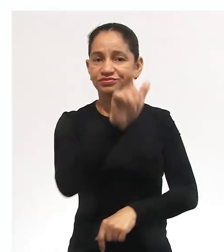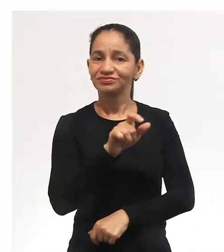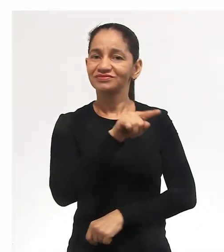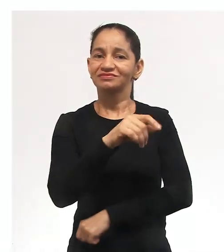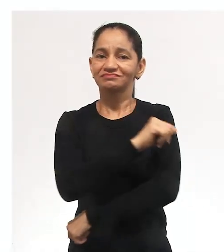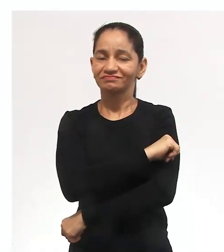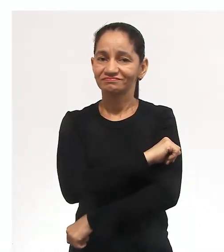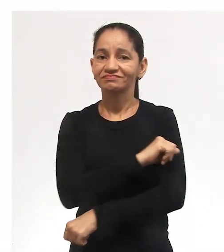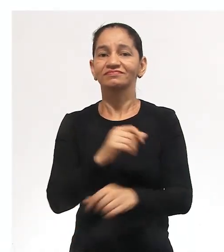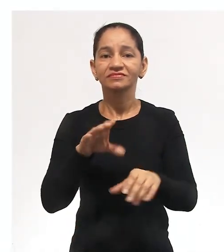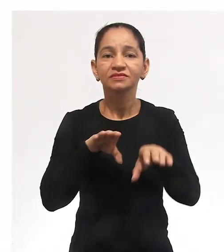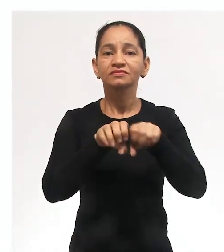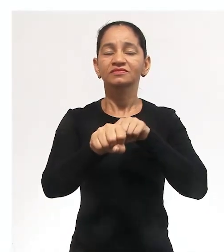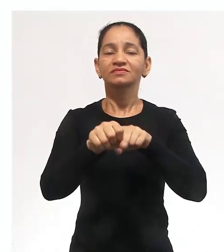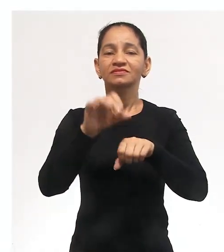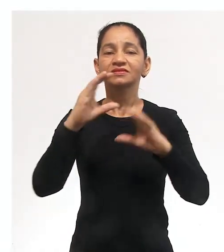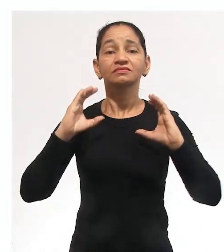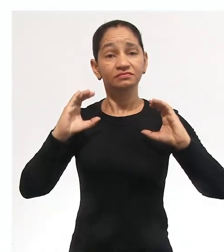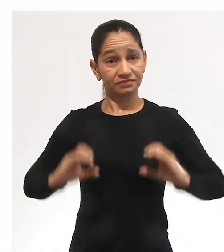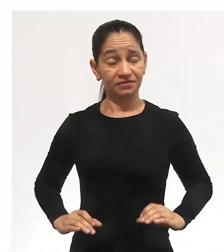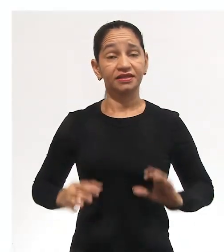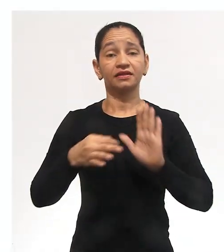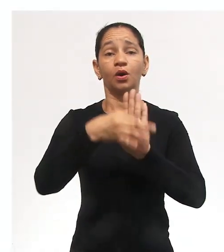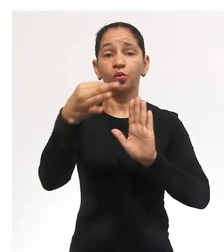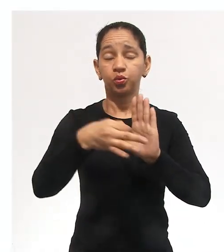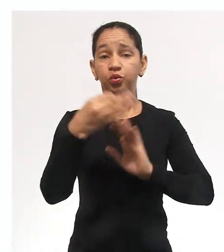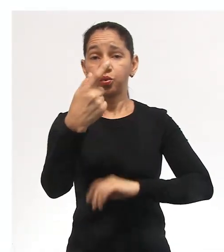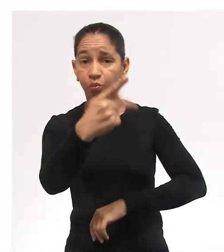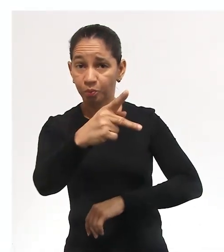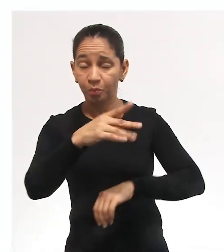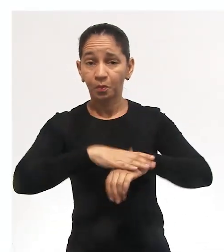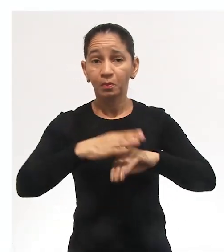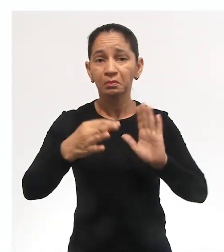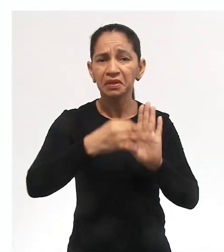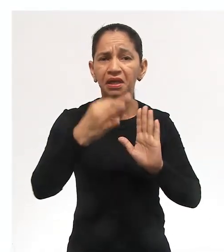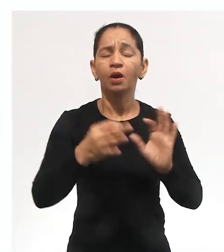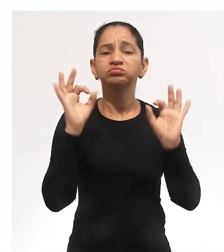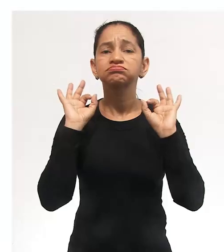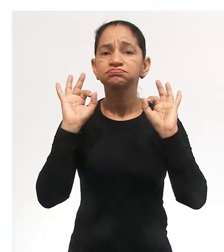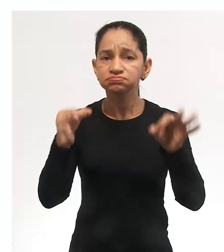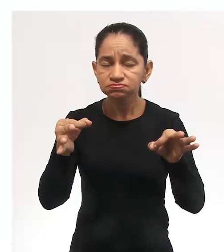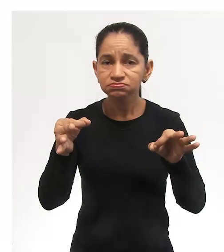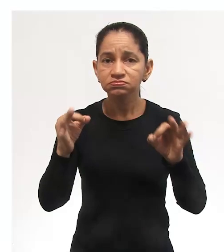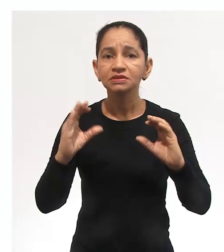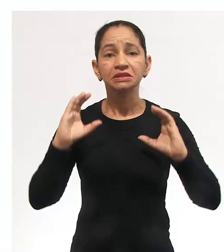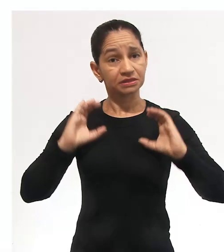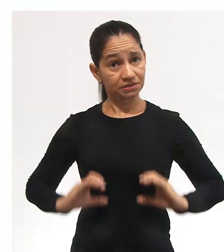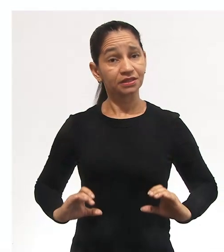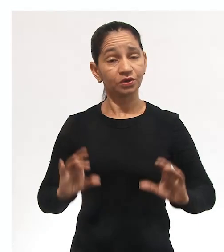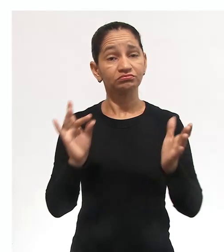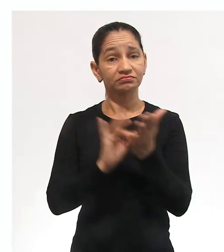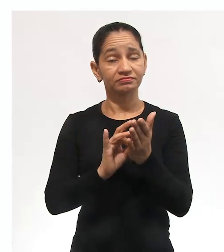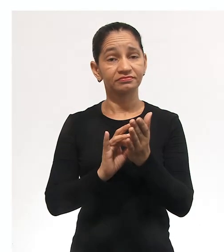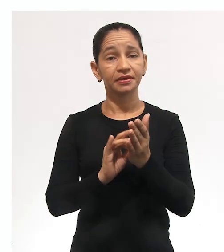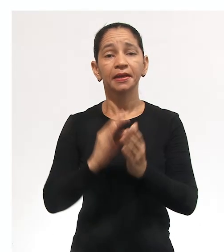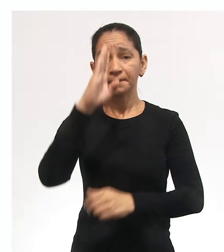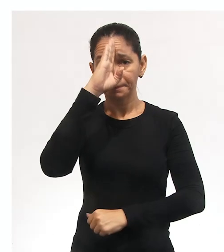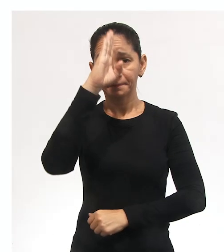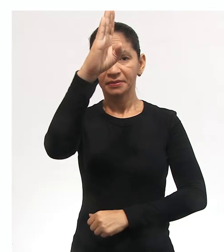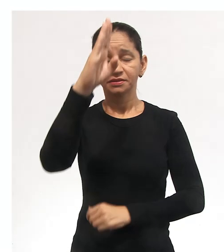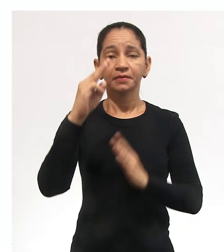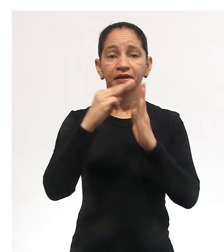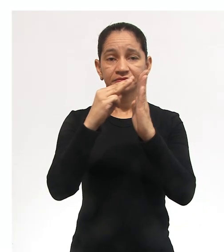a formação de cidadãos críticos e atuantes na sociedade. Os